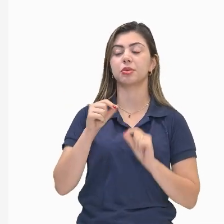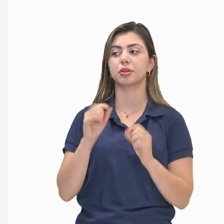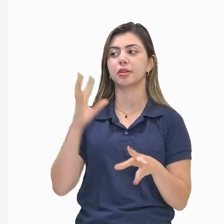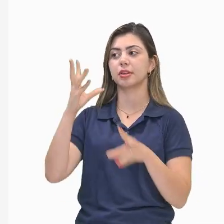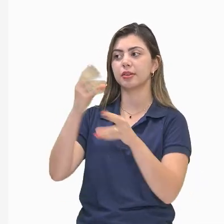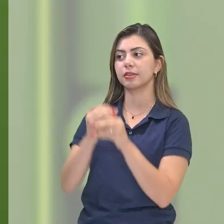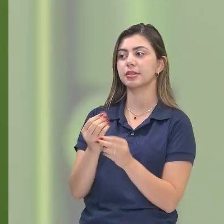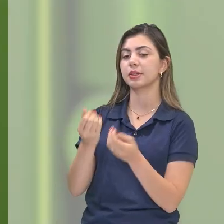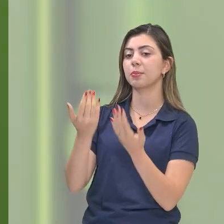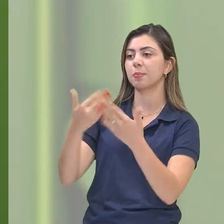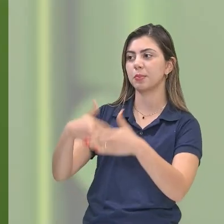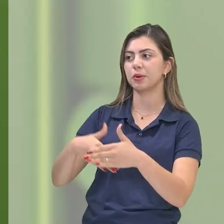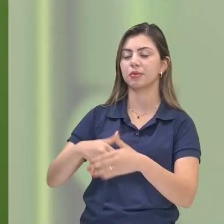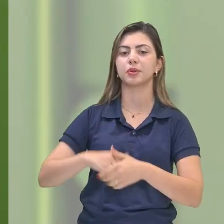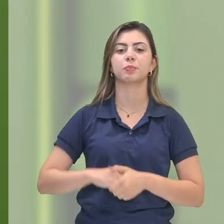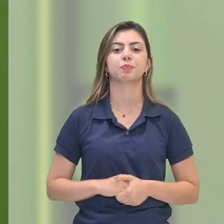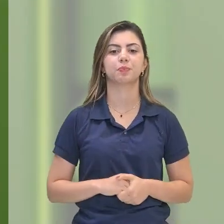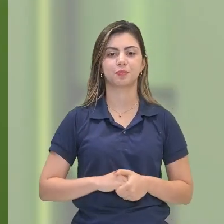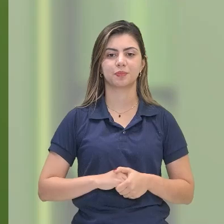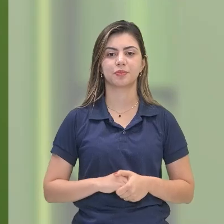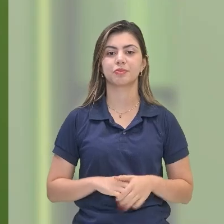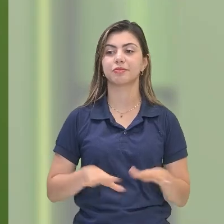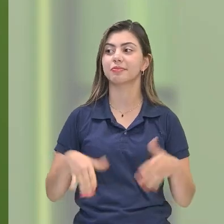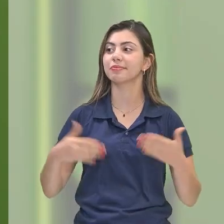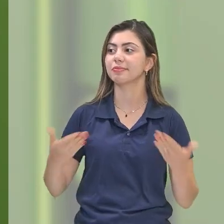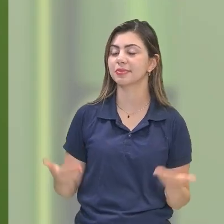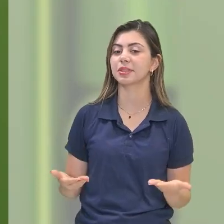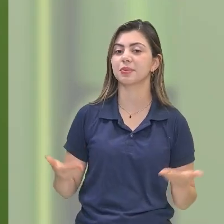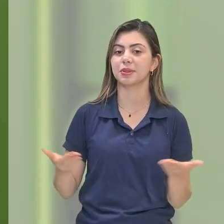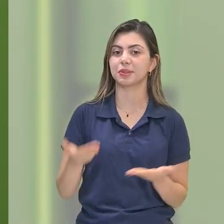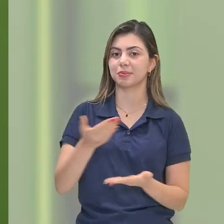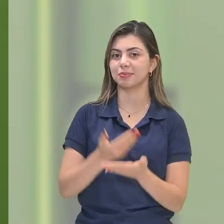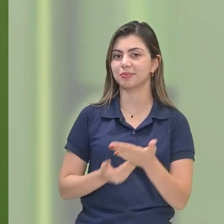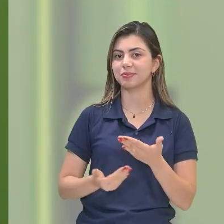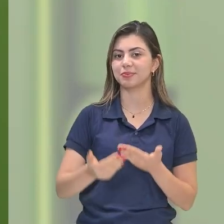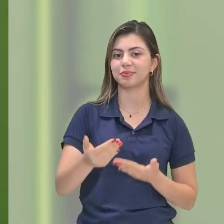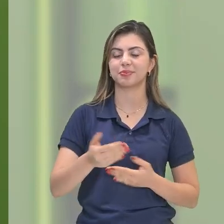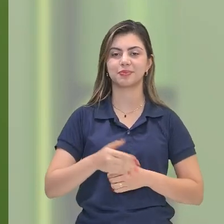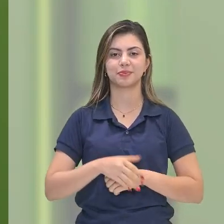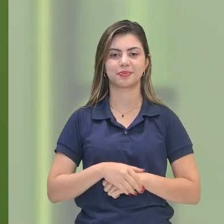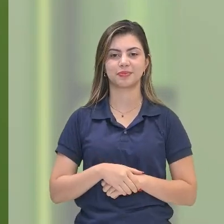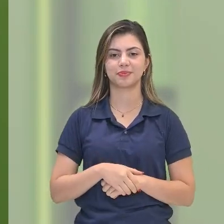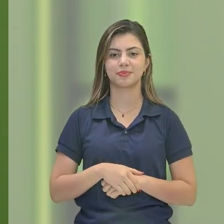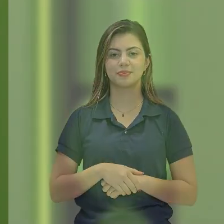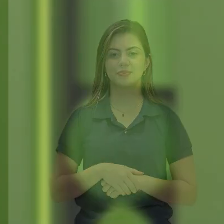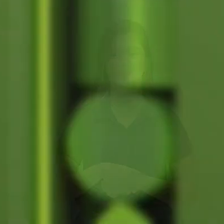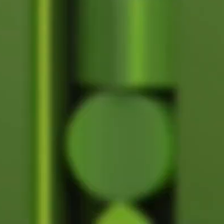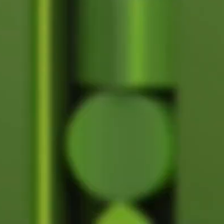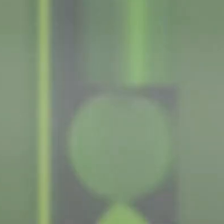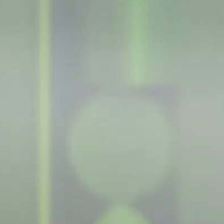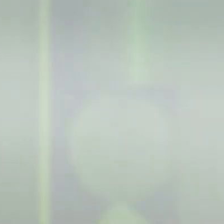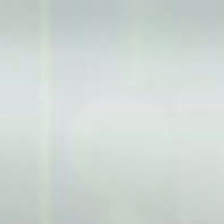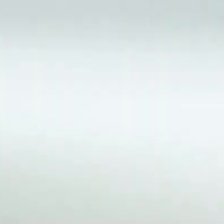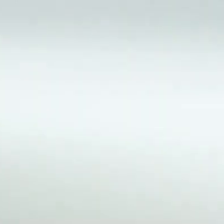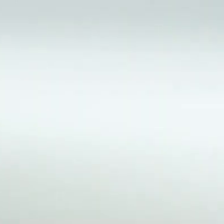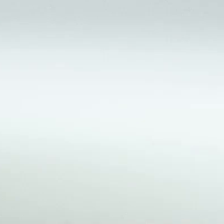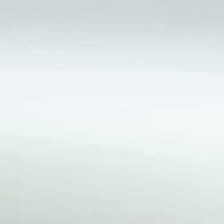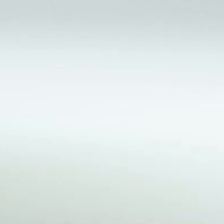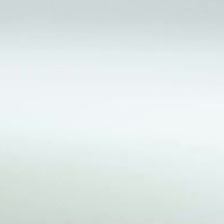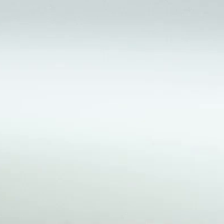e avaliação. Então, pessoal, sem mais delongas, vamos então à nossa aula.